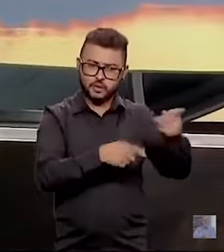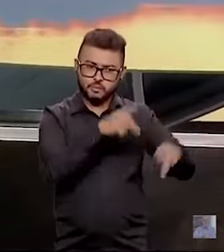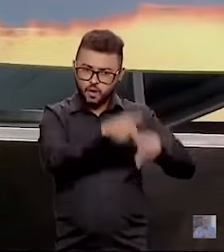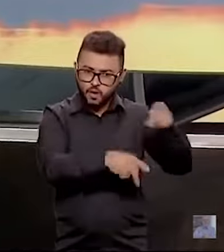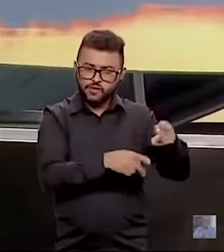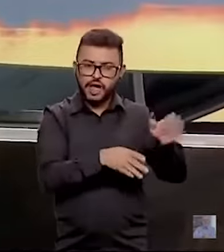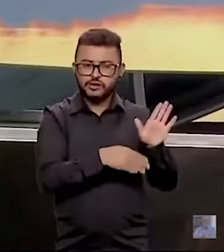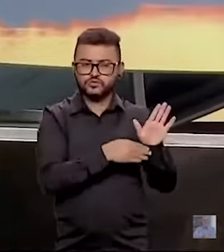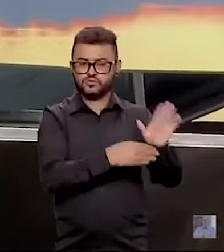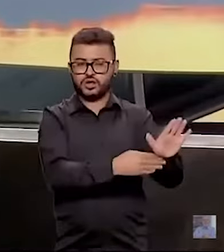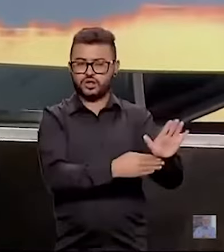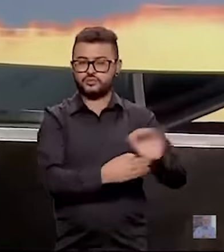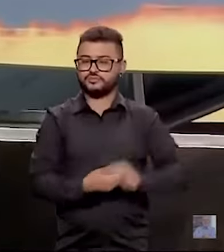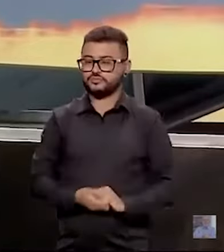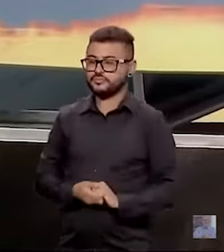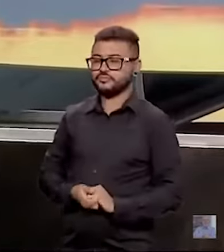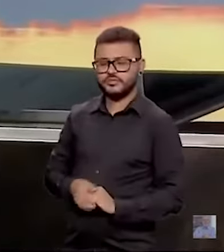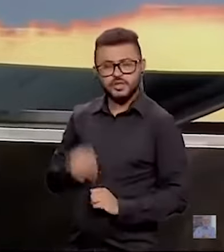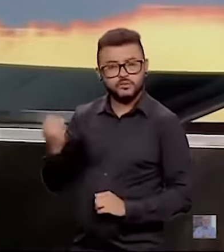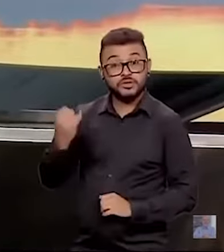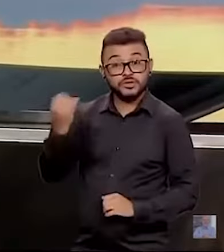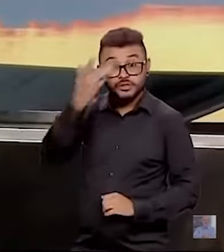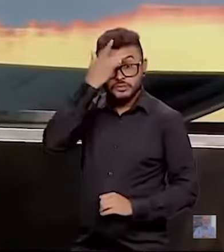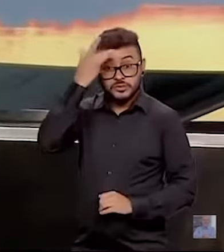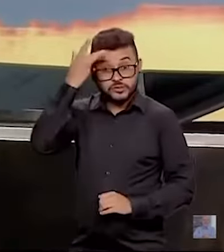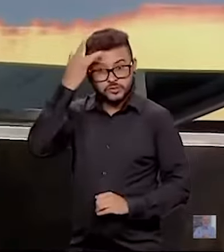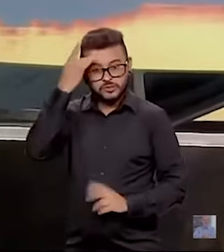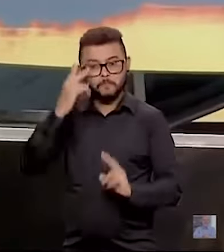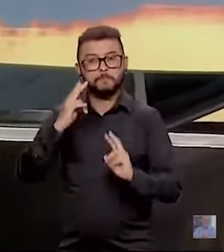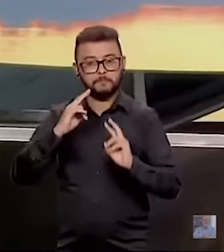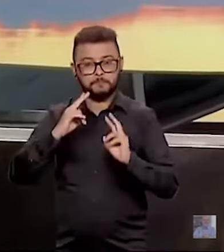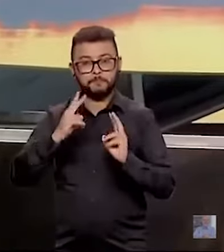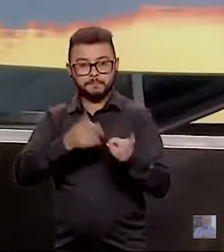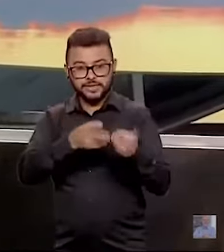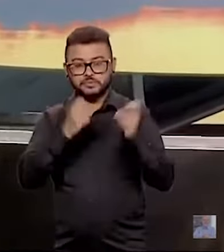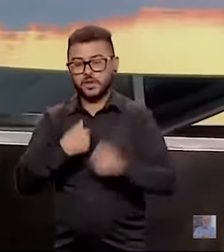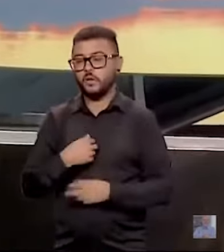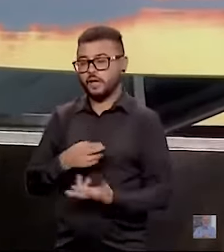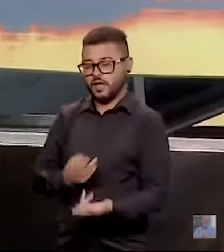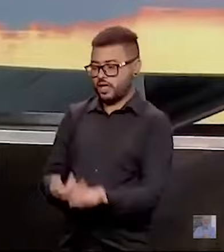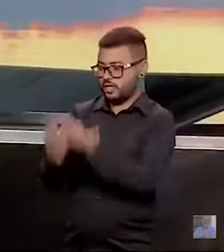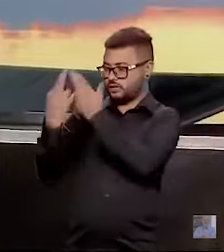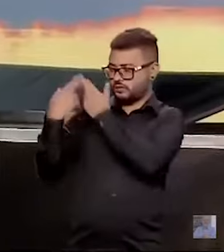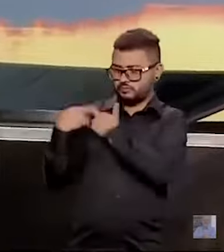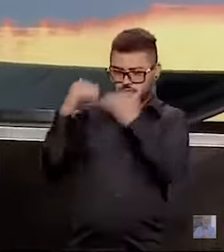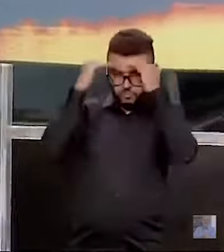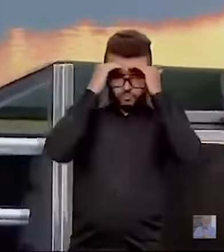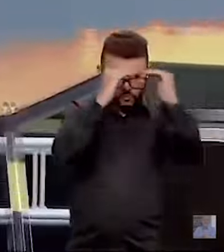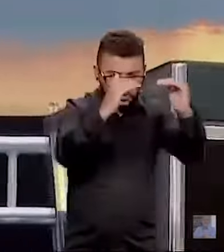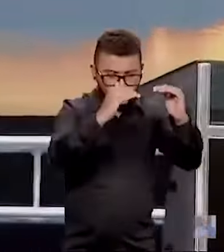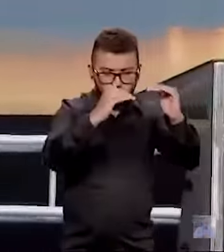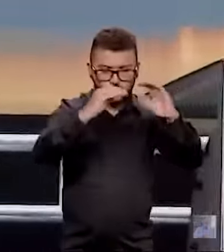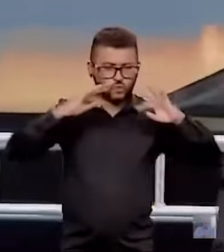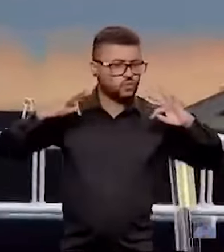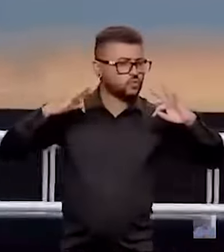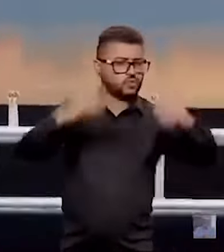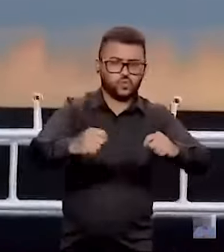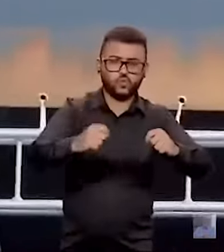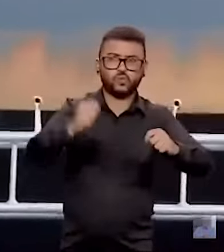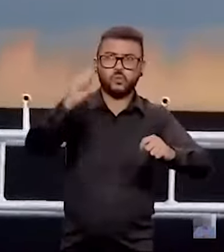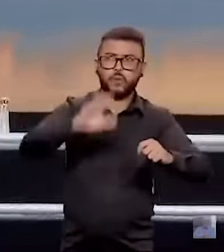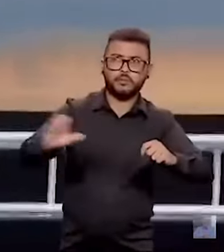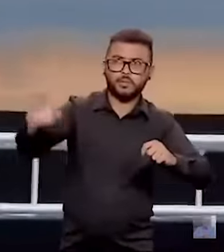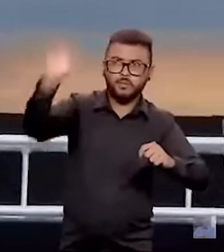país. É importante que as pessoas percebam. Eu respeito todo mundo, eu vou governar para